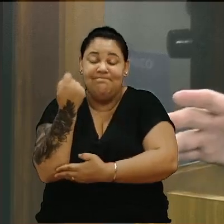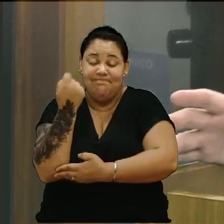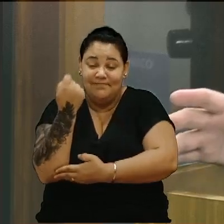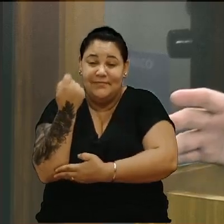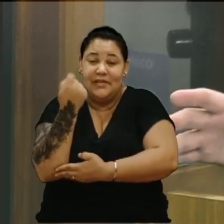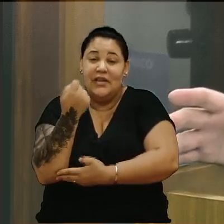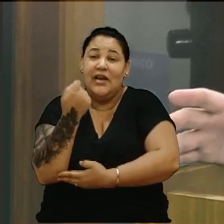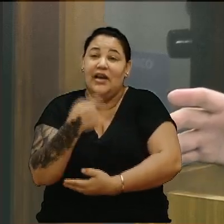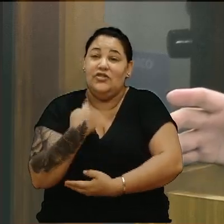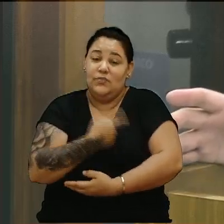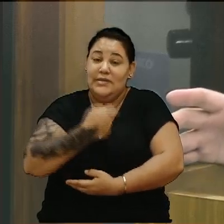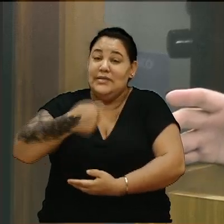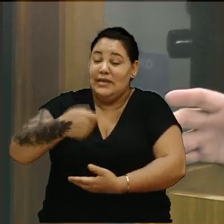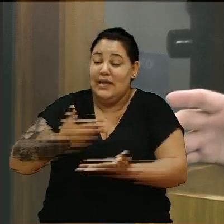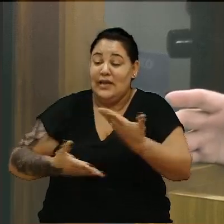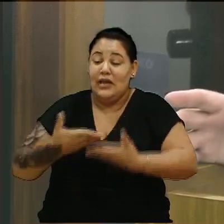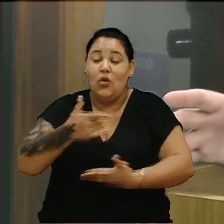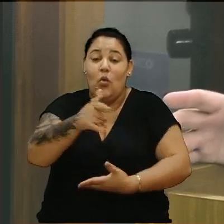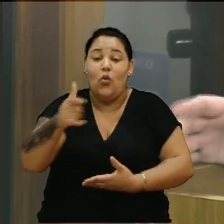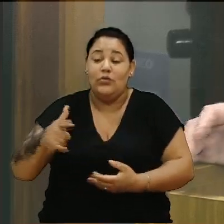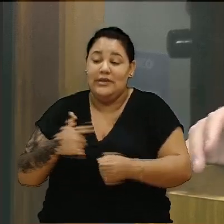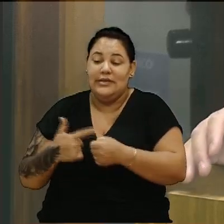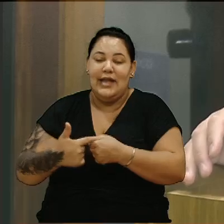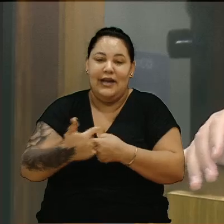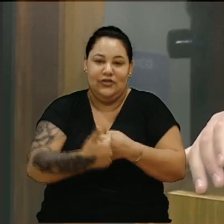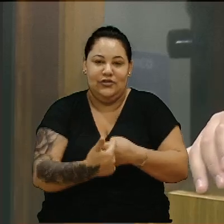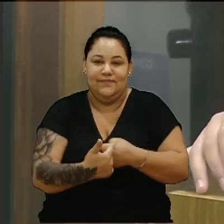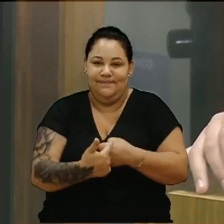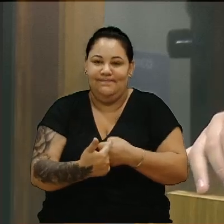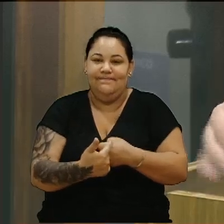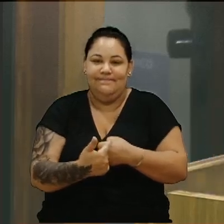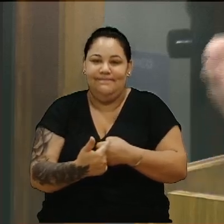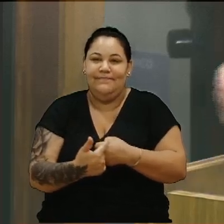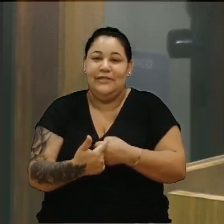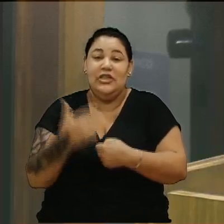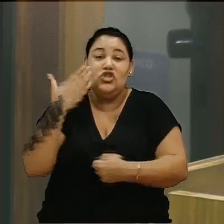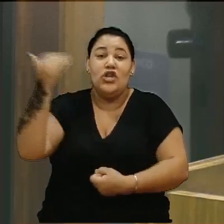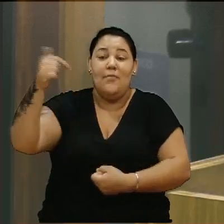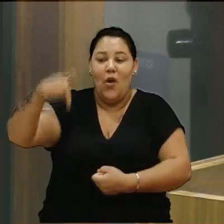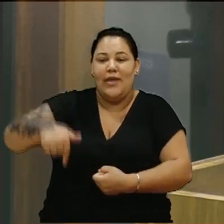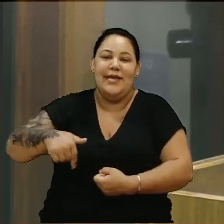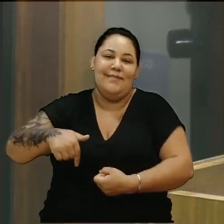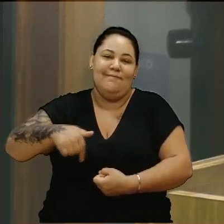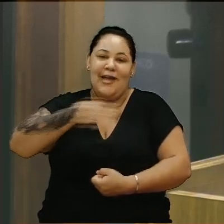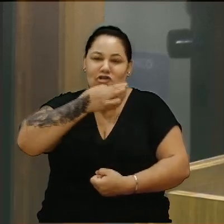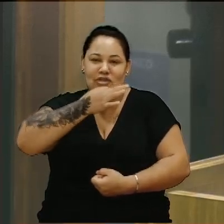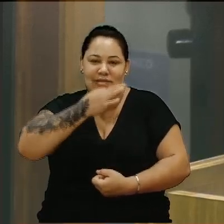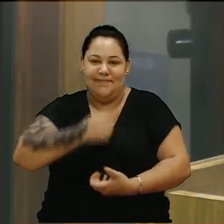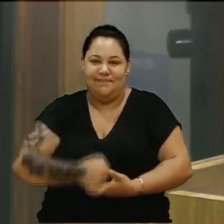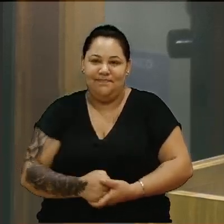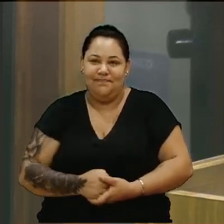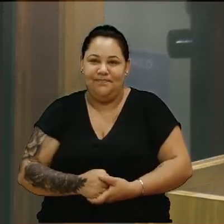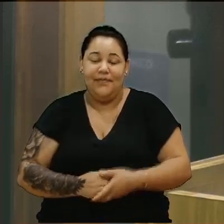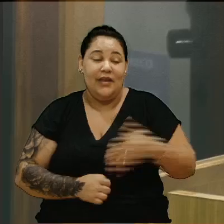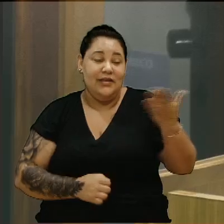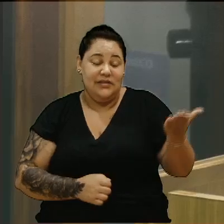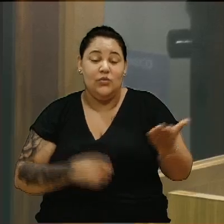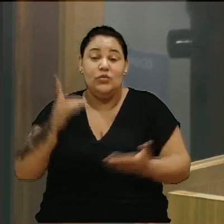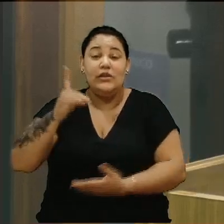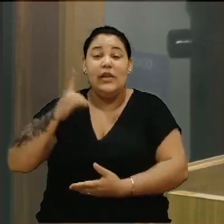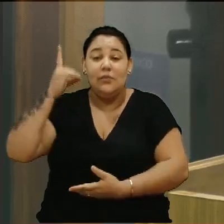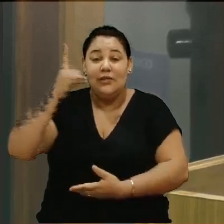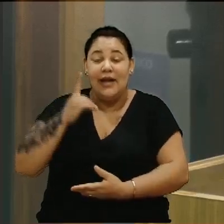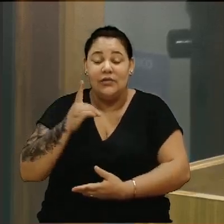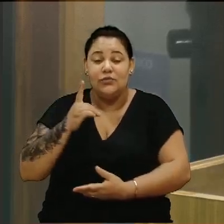temos que atender outras cidades também, das quais Caxias se torna referência. Então, eu oficiei ao deputado Guilherme Pazin, em reunião com ele